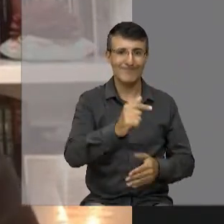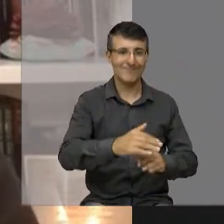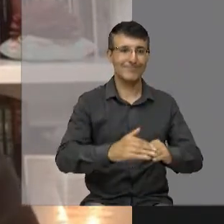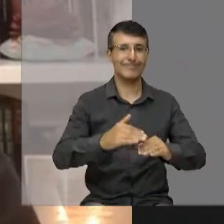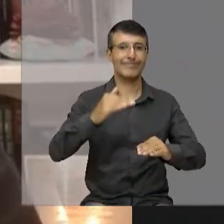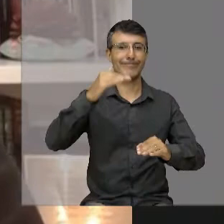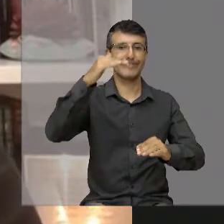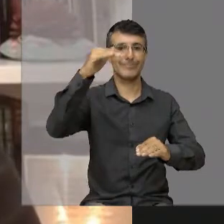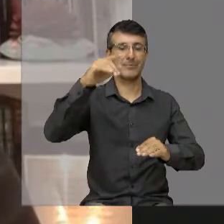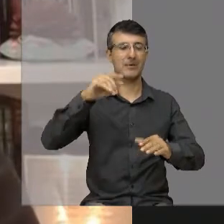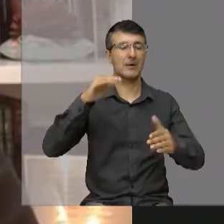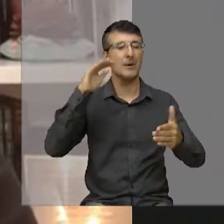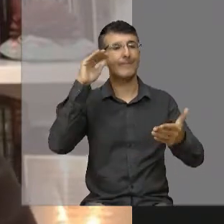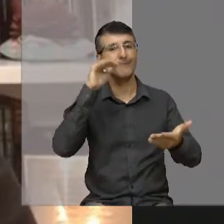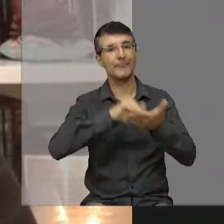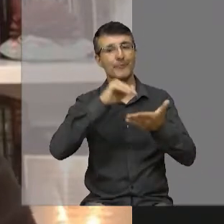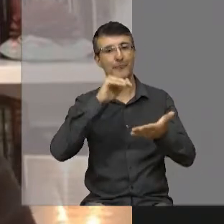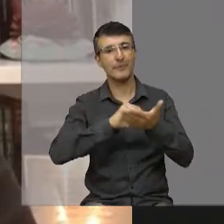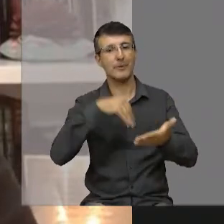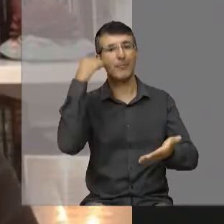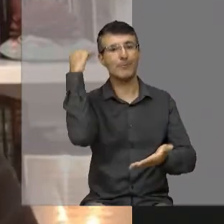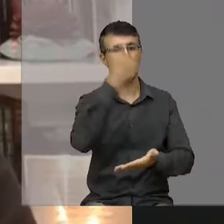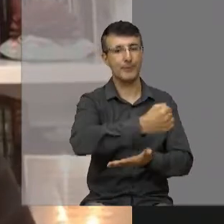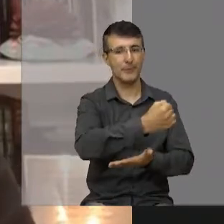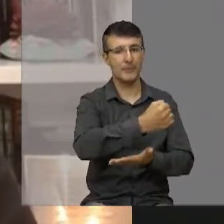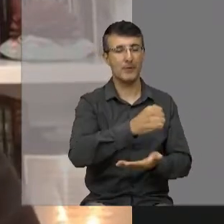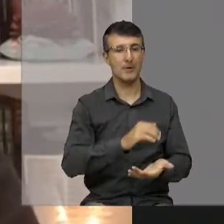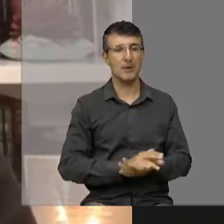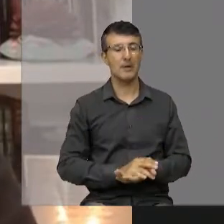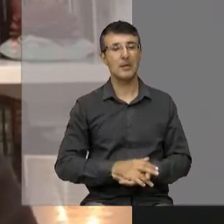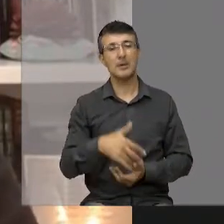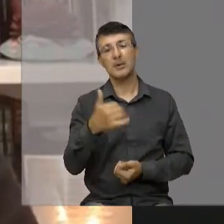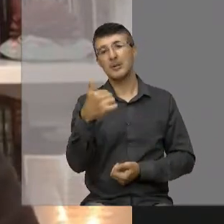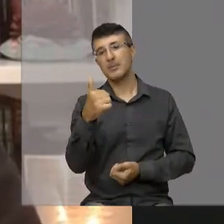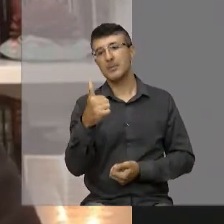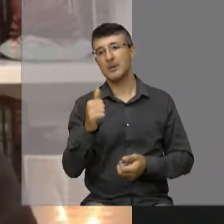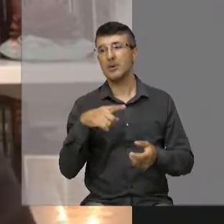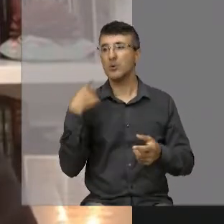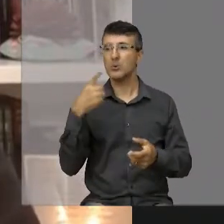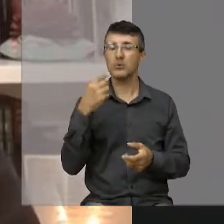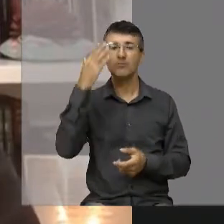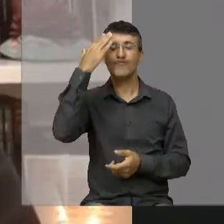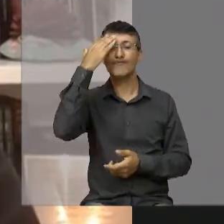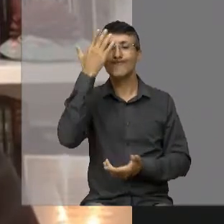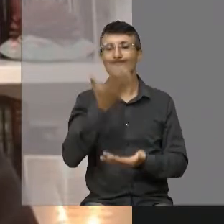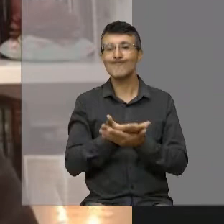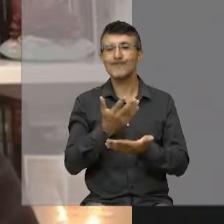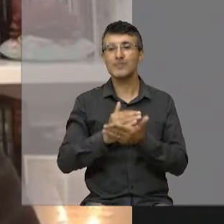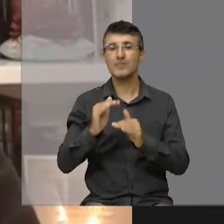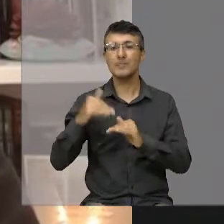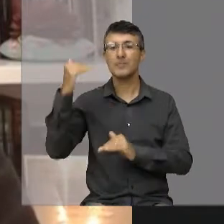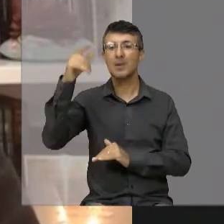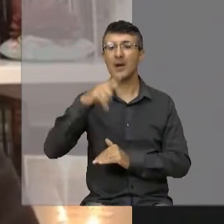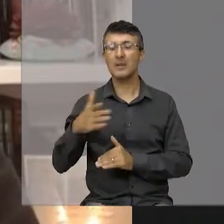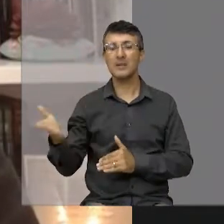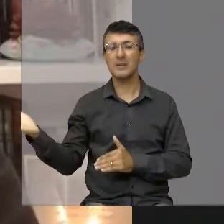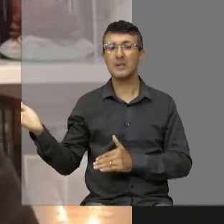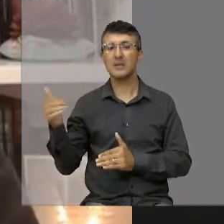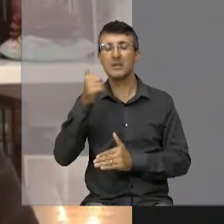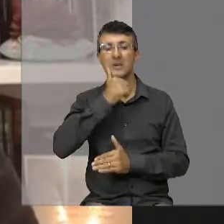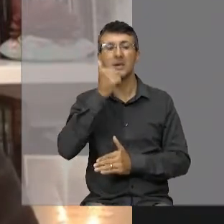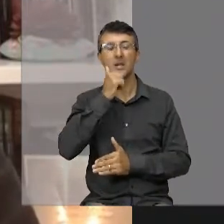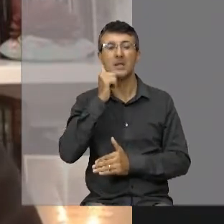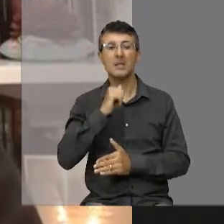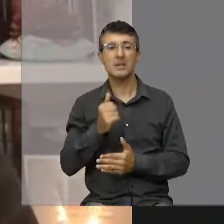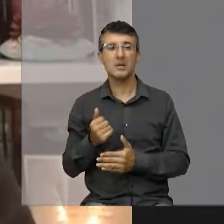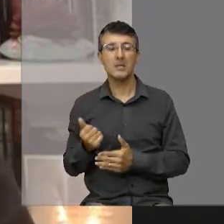no feminicídio, né? Então, acho que a primeira das questões é a gente dar maior credibilidade e acreditar nessas mulheres que estão